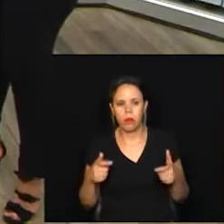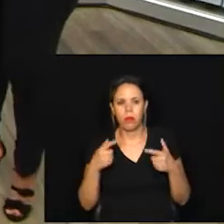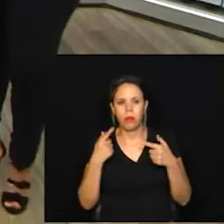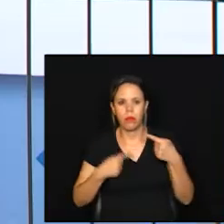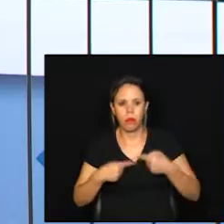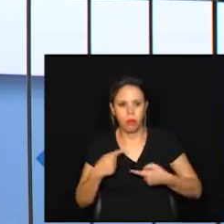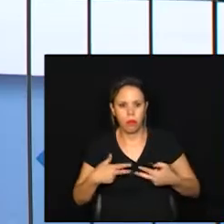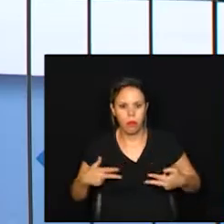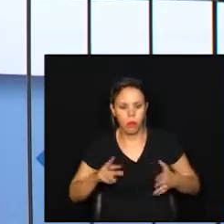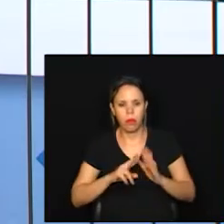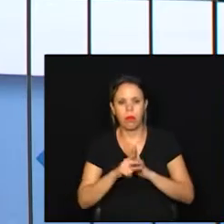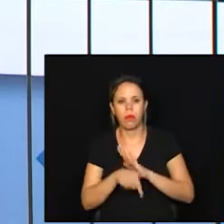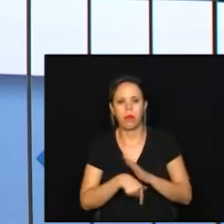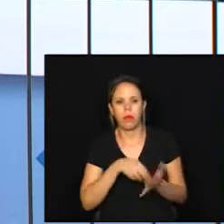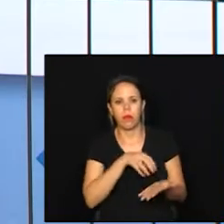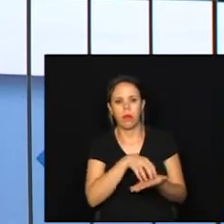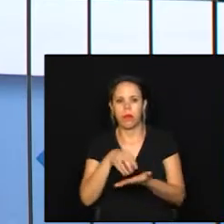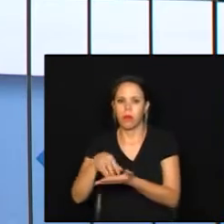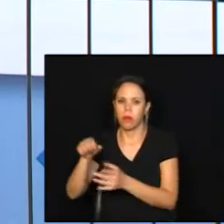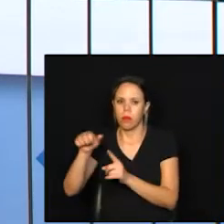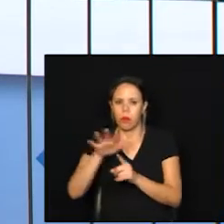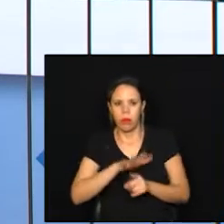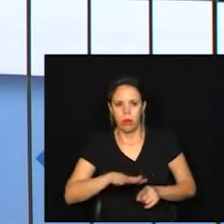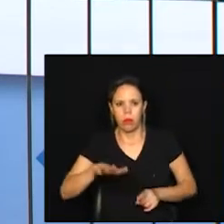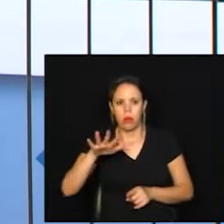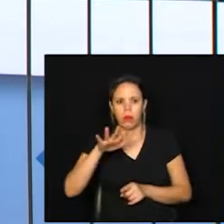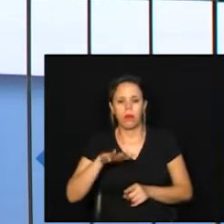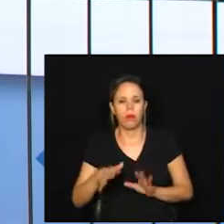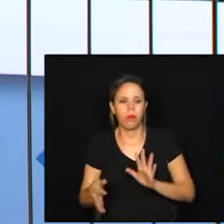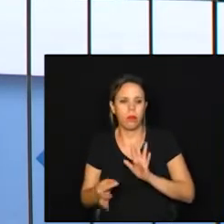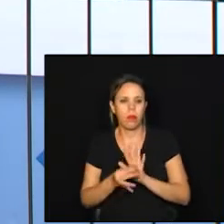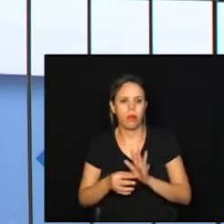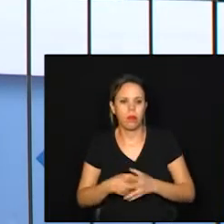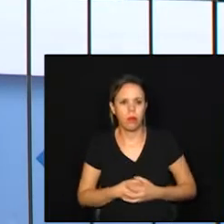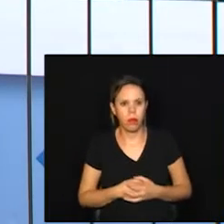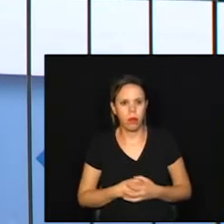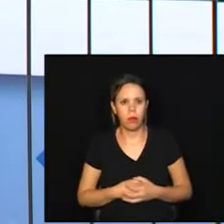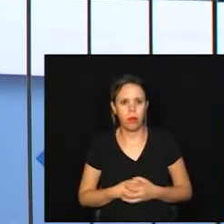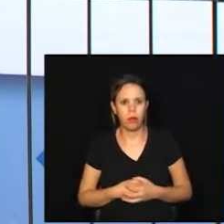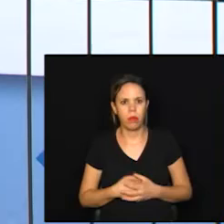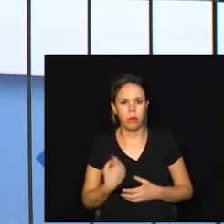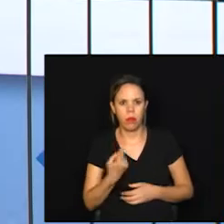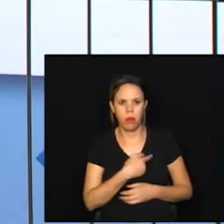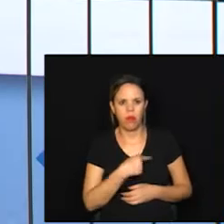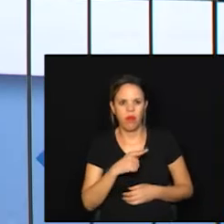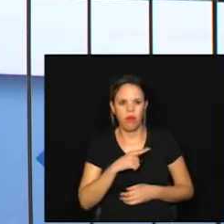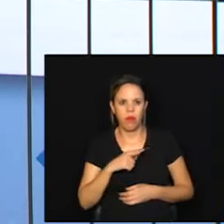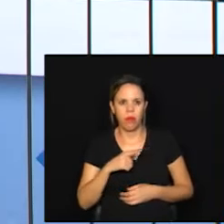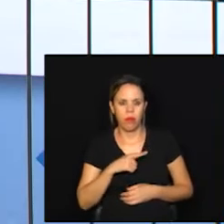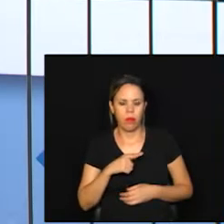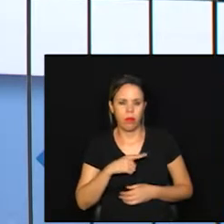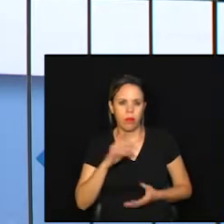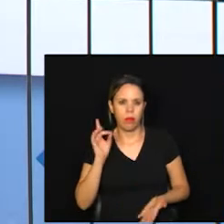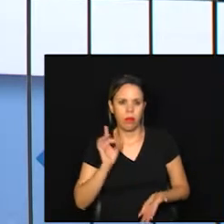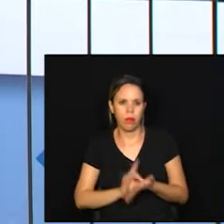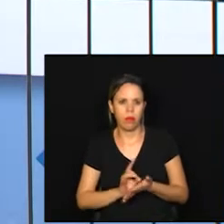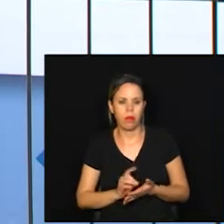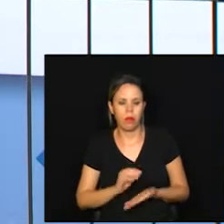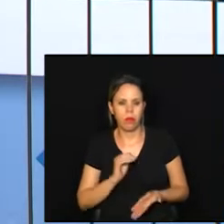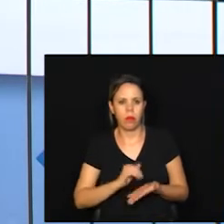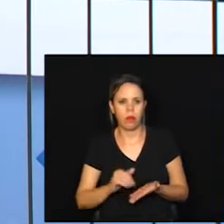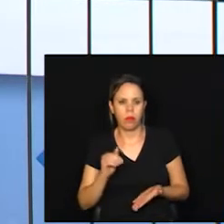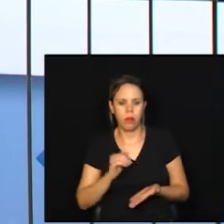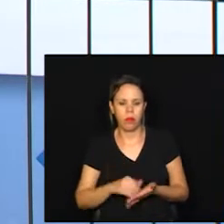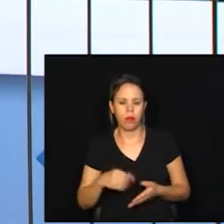discussão com vários setores da sociedade, vários manifestos. Inclusive, nós tivemos aí a confirmação do